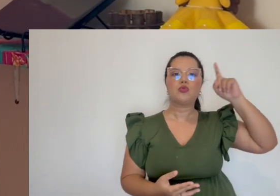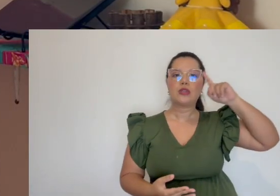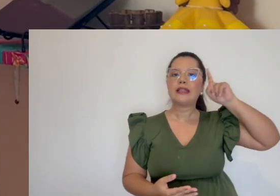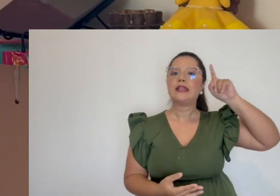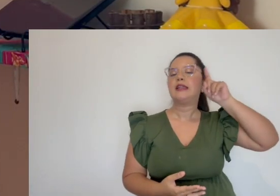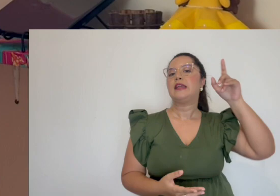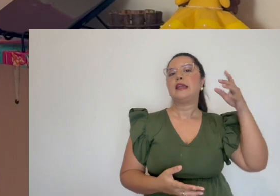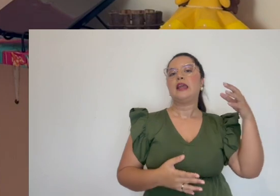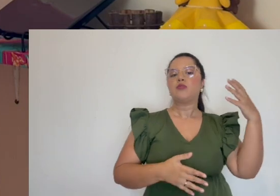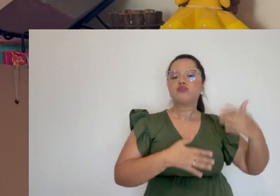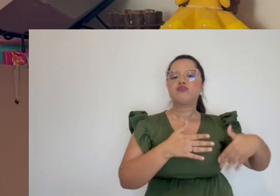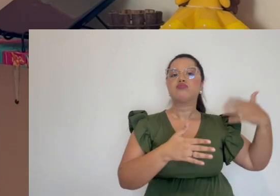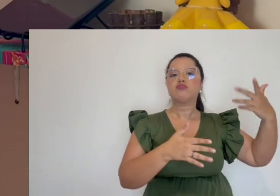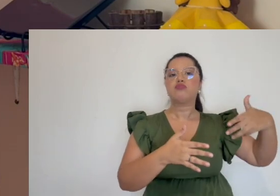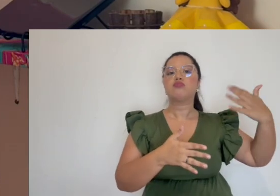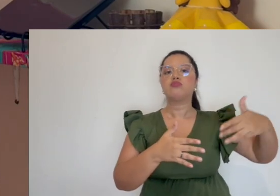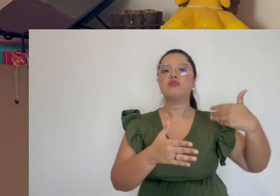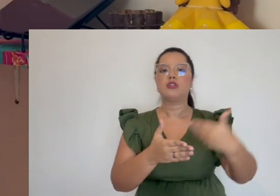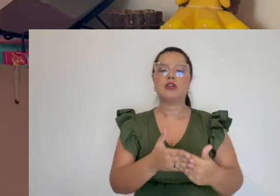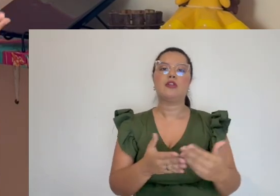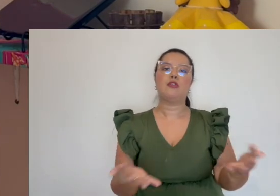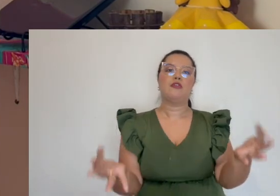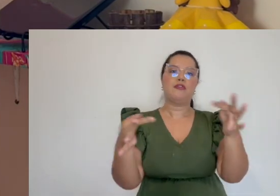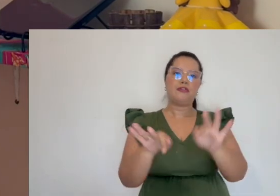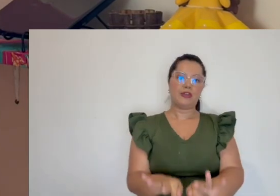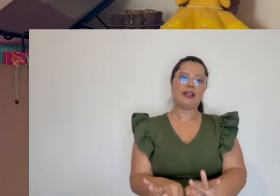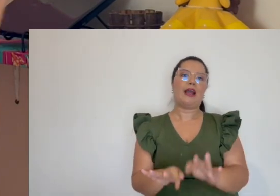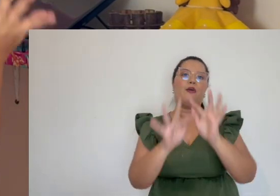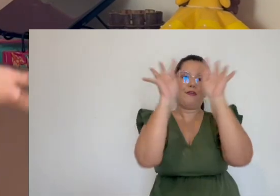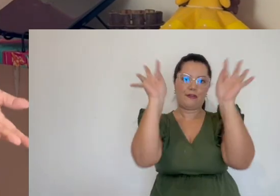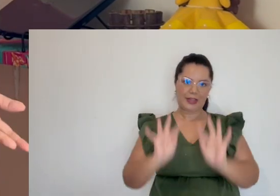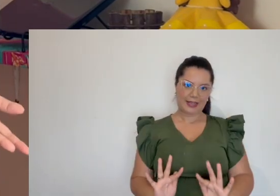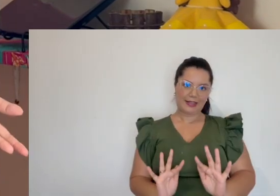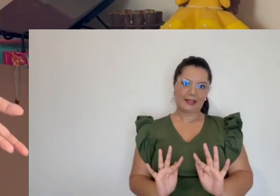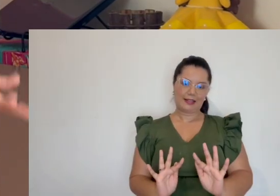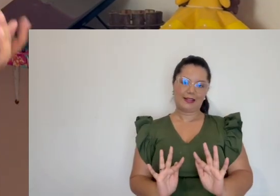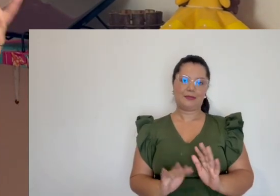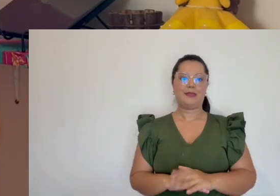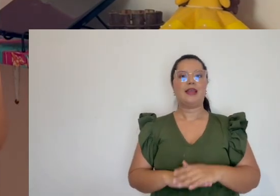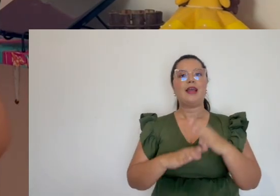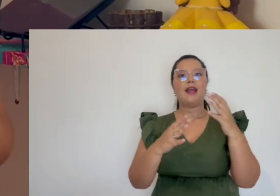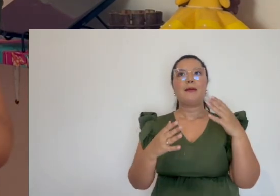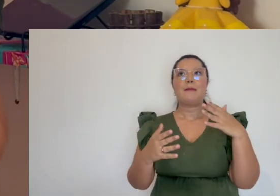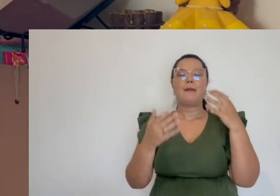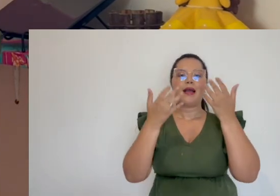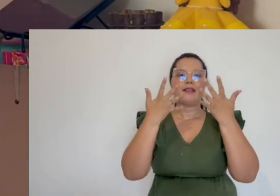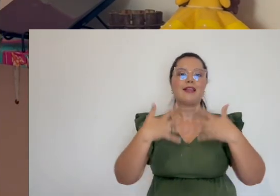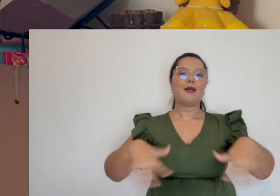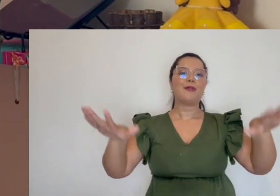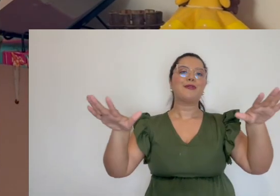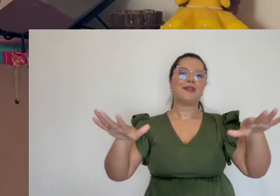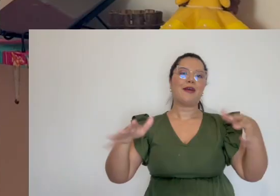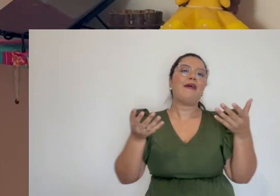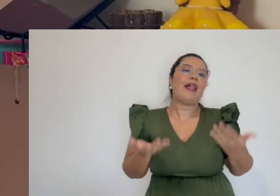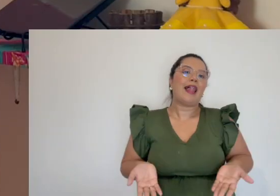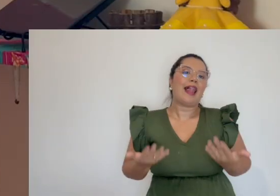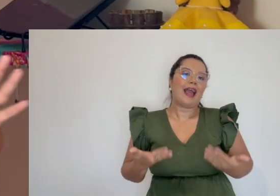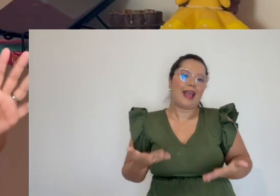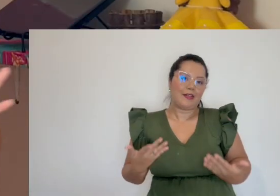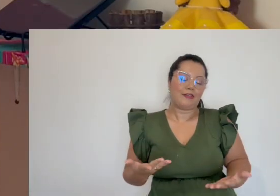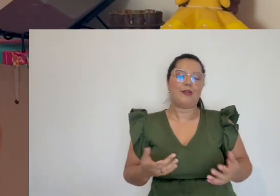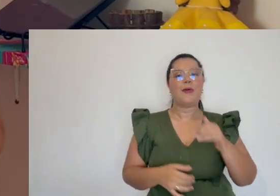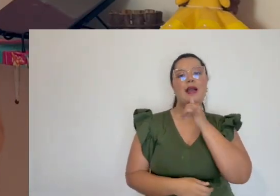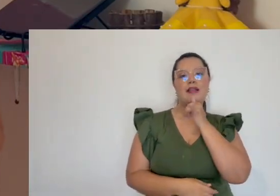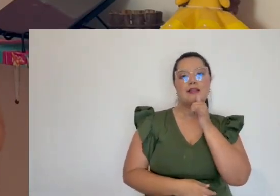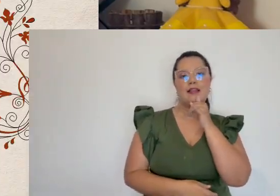de cotidiano que acabam levando ao ápice do Felizes para Sempre, só que de uma forma mais humorada. Um exemplo